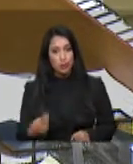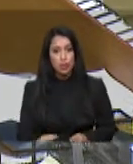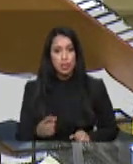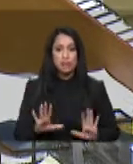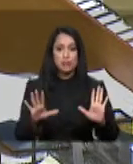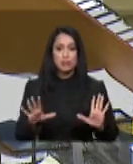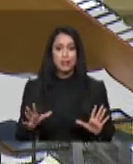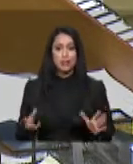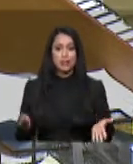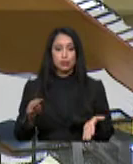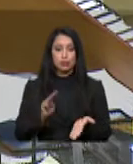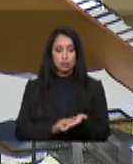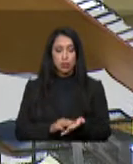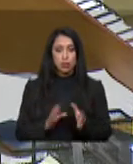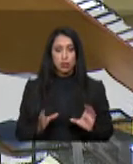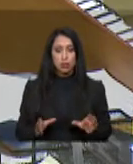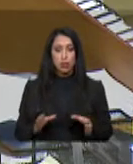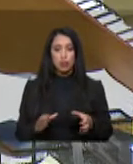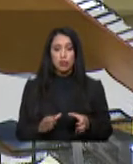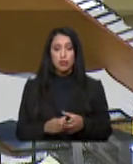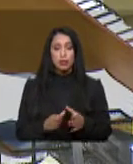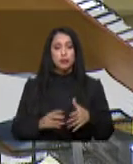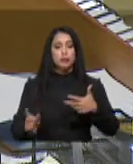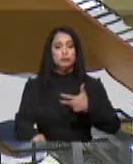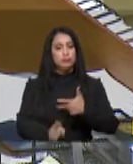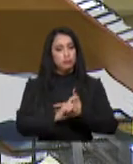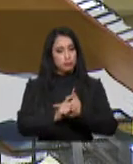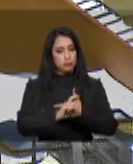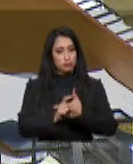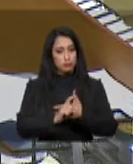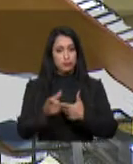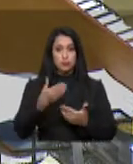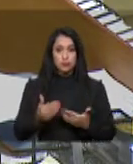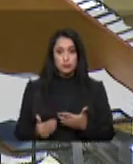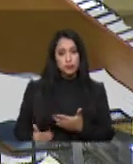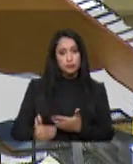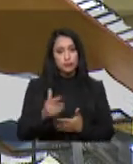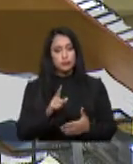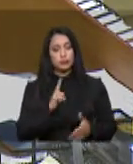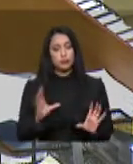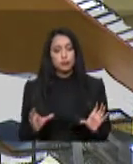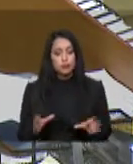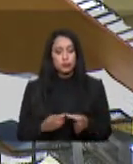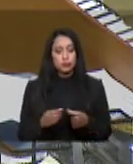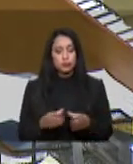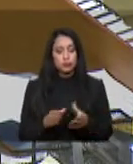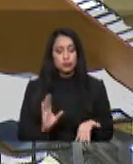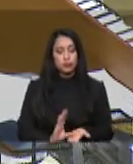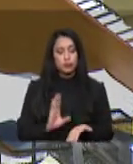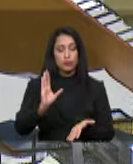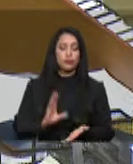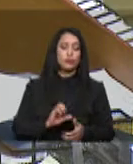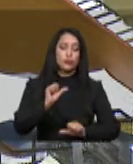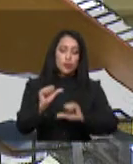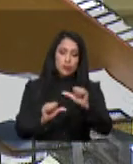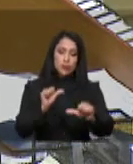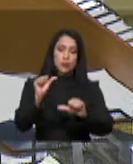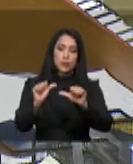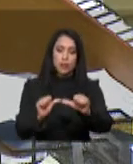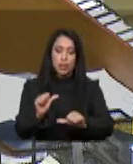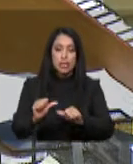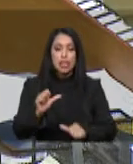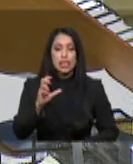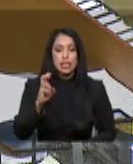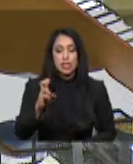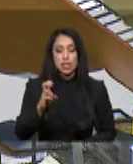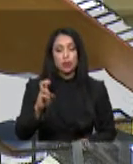sua composição continuou a cargo do Poder Executivo. Desde então, a composição do Conselho foi alterada 5 vezes, no governo Collor,